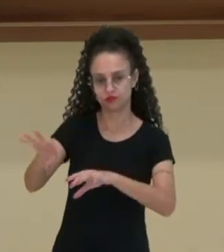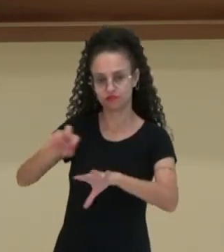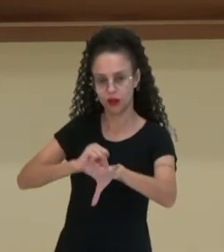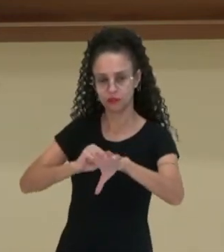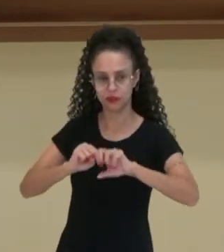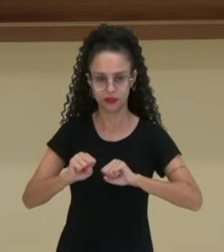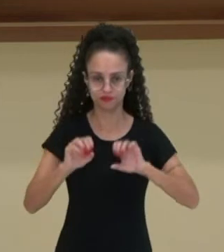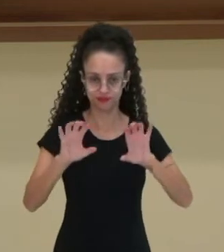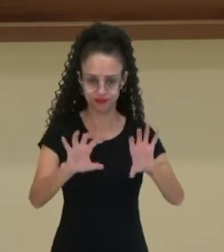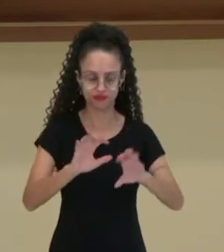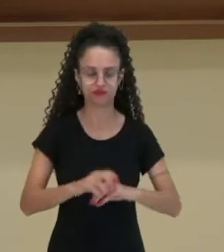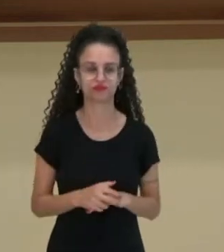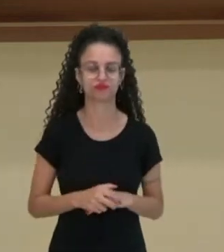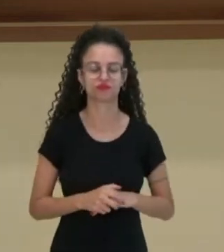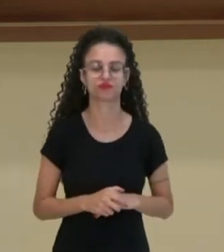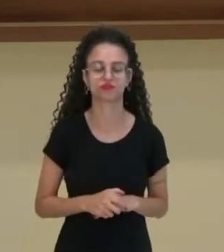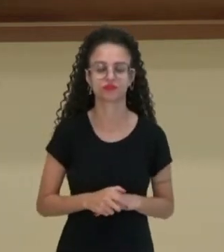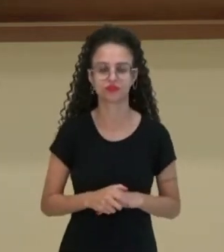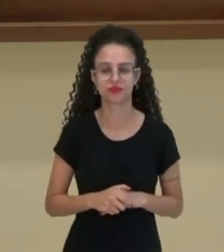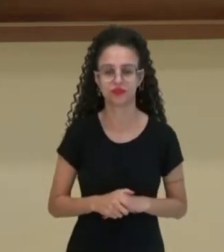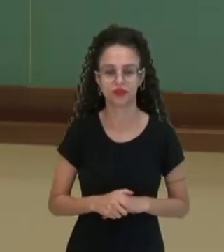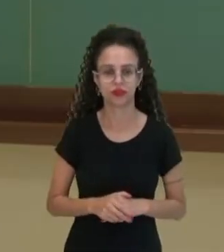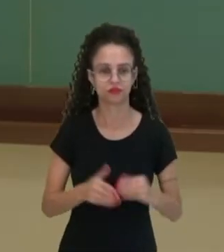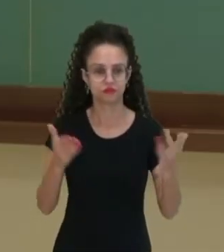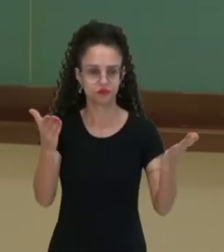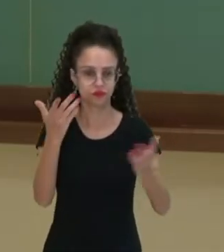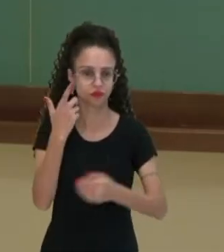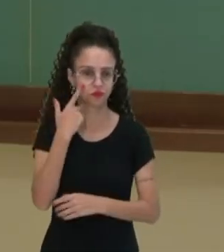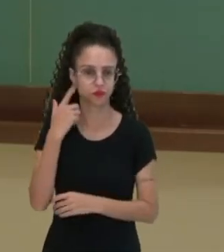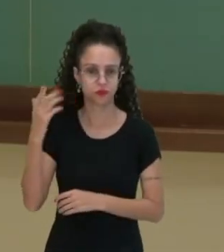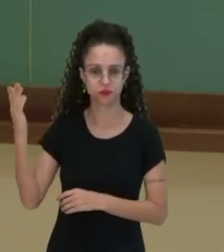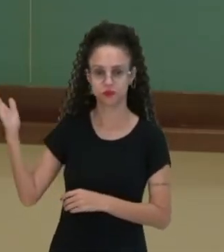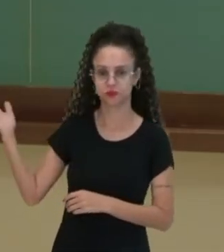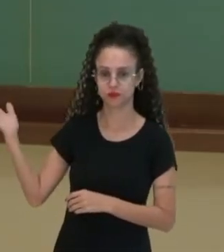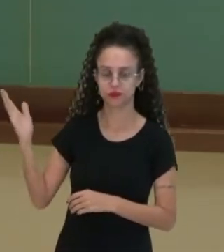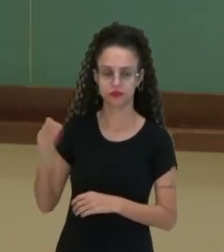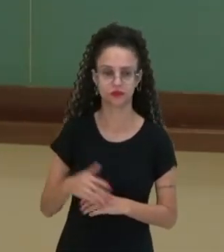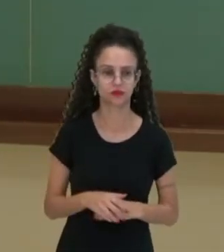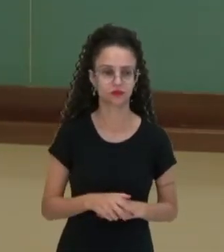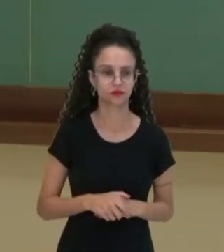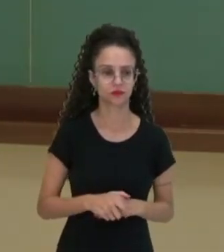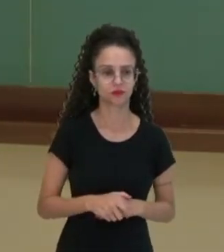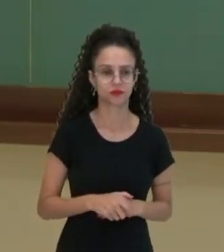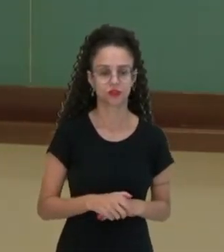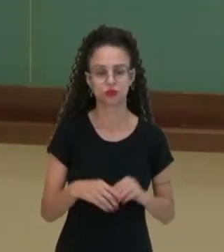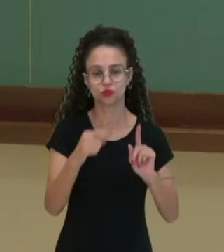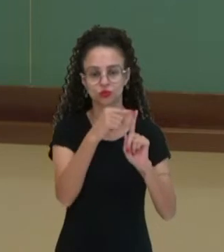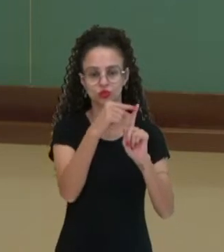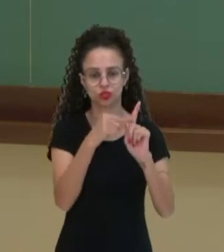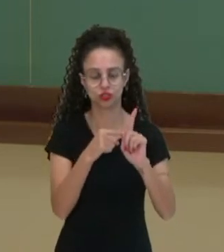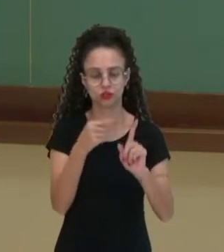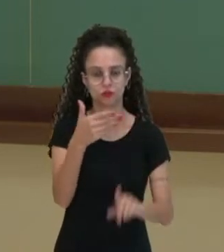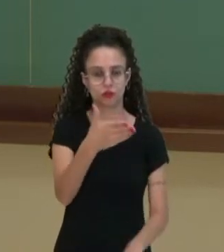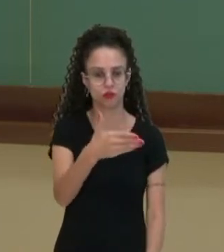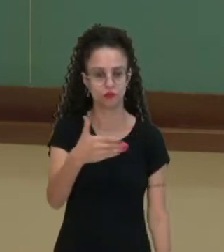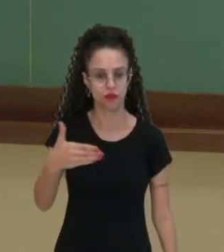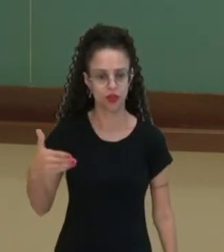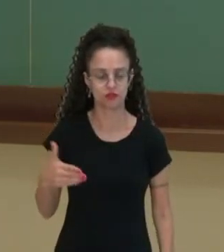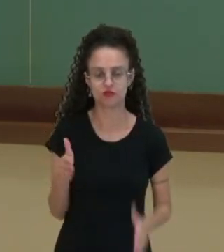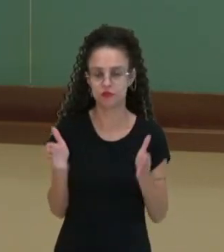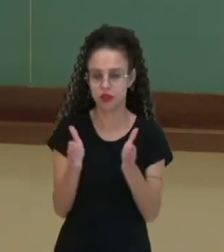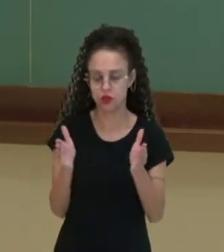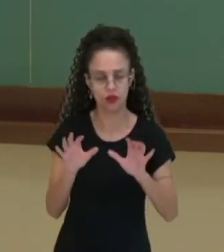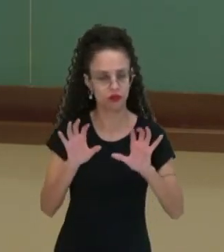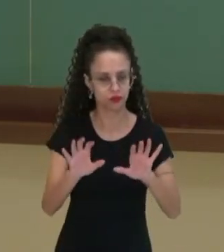ecossistema, ok? Como a gente está observando aqui, né? Algumas espécies, né? Esse peixe que come os menores, e